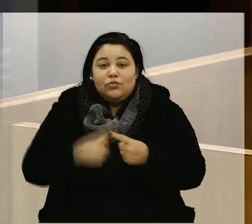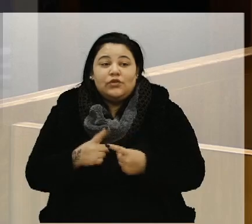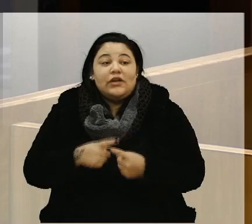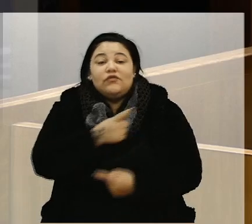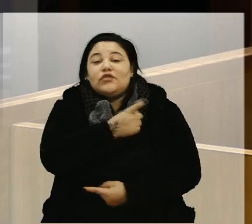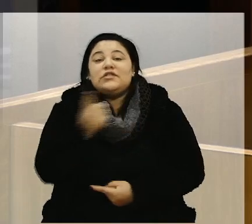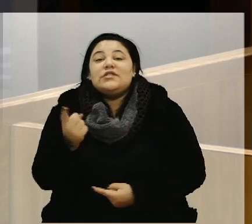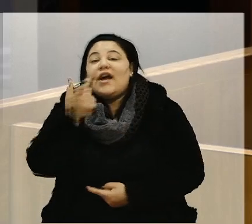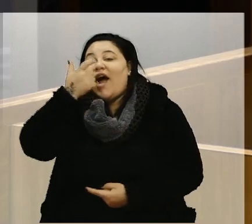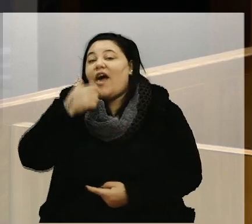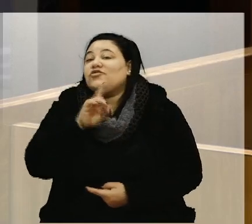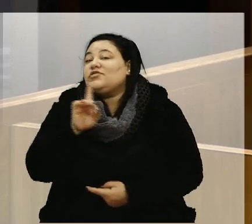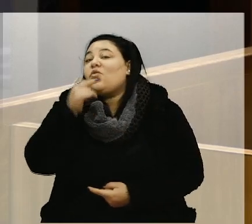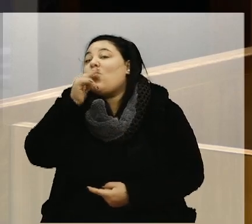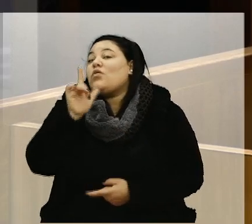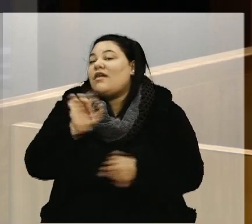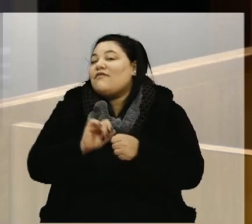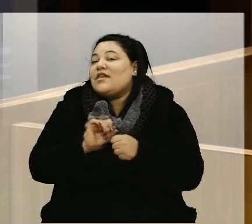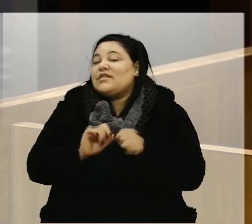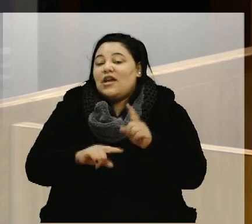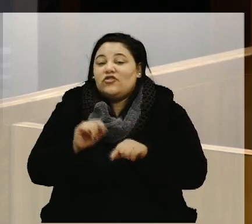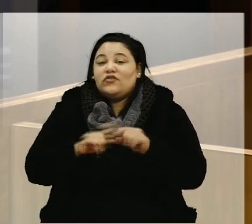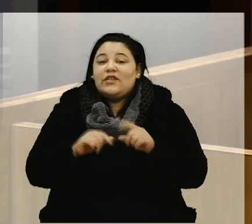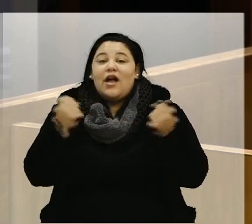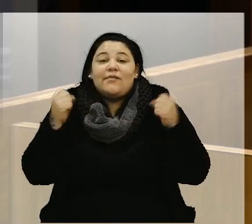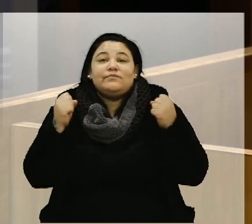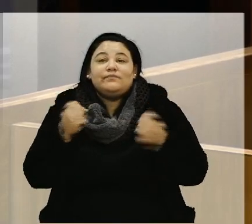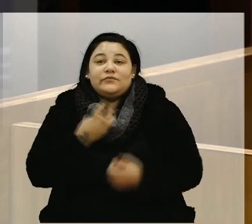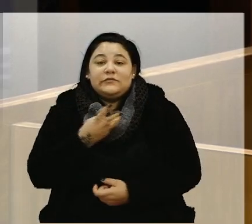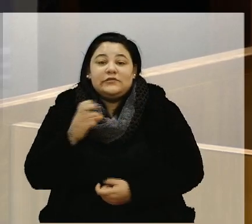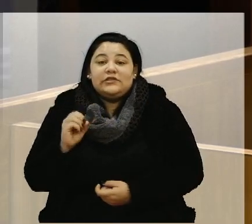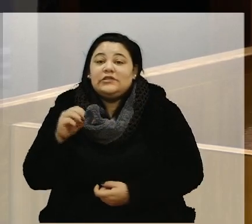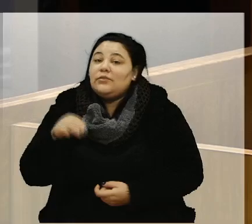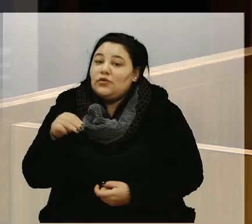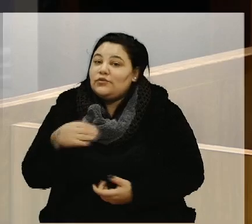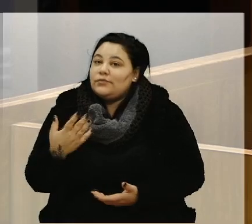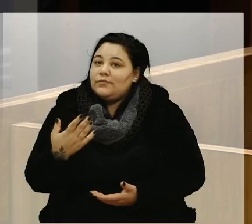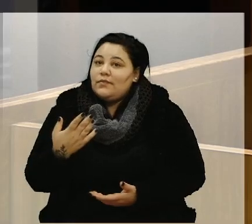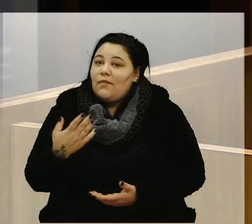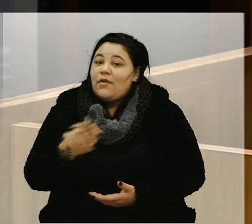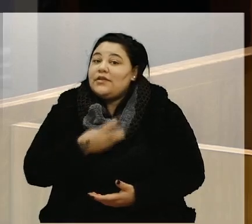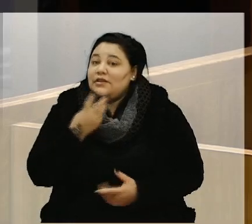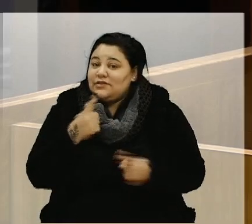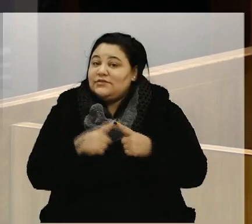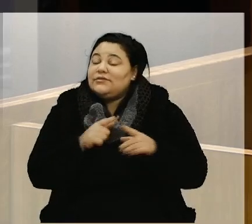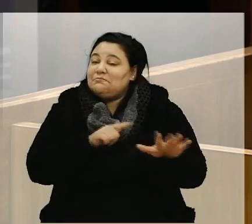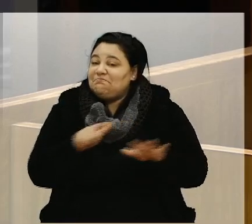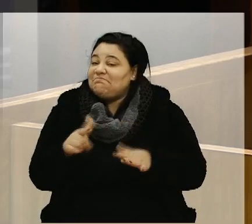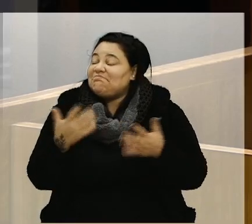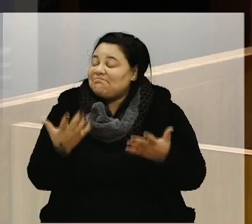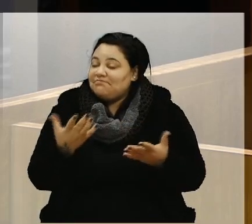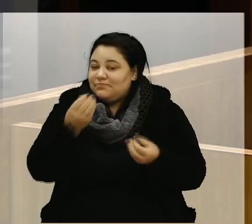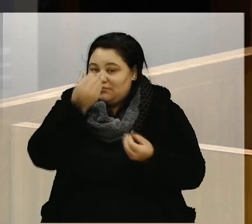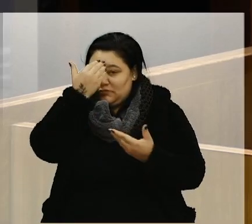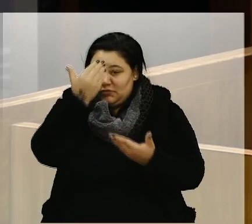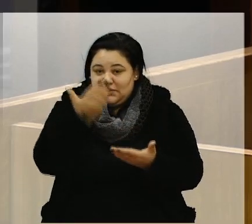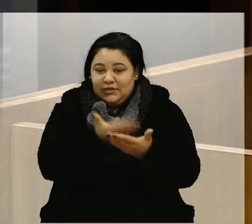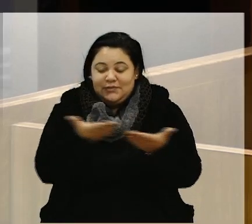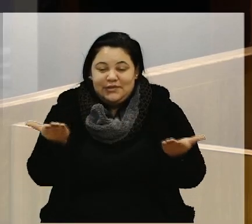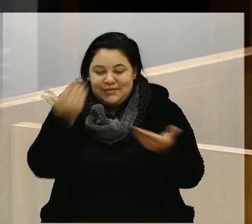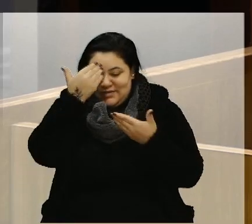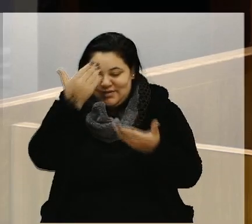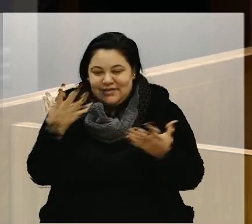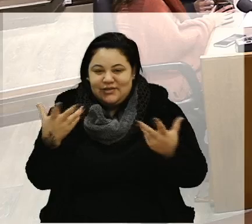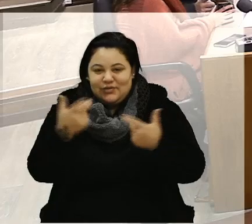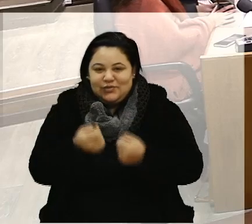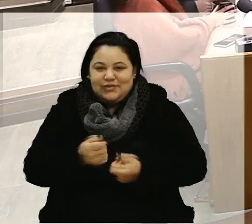condições de praticar atividade física 30 minutos 3 vezes ao dia? 3 vezes na semana, desculpa. Muito obrigado pelo espaço. Agradeço a